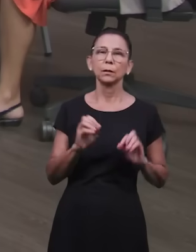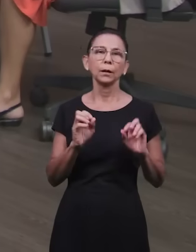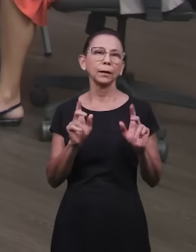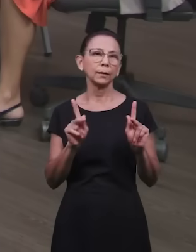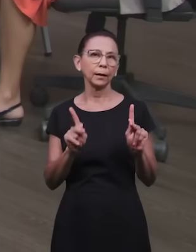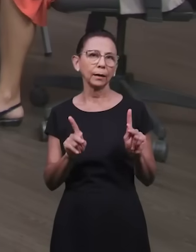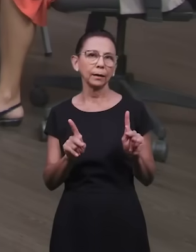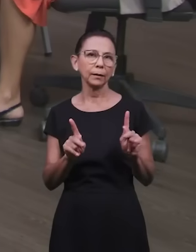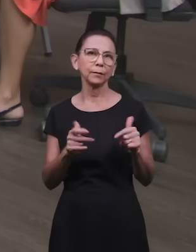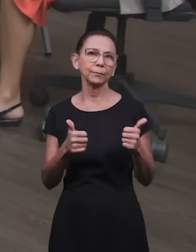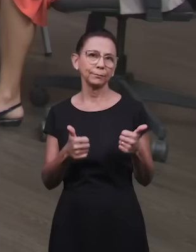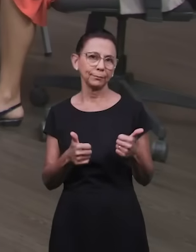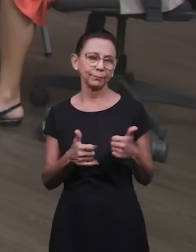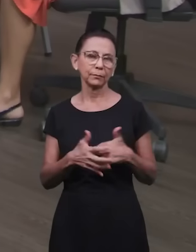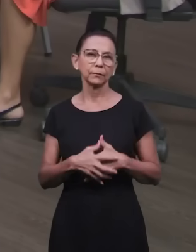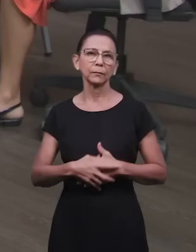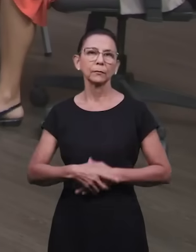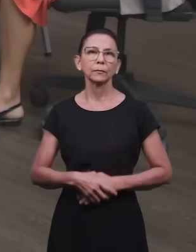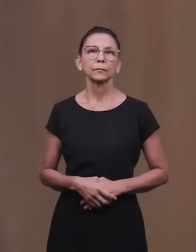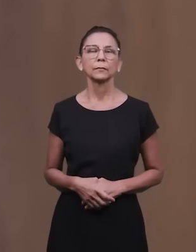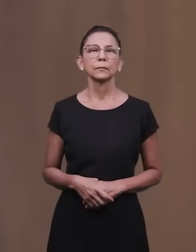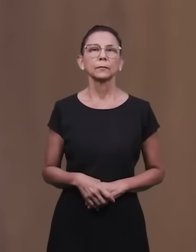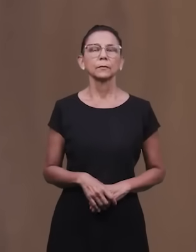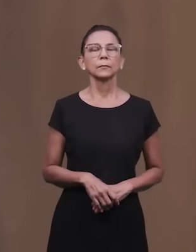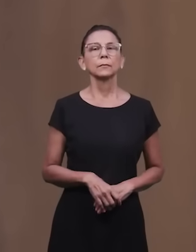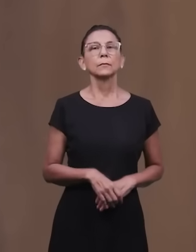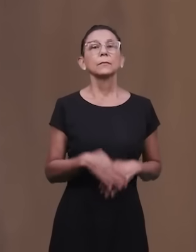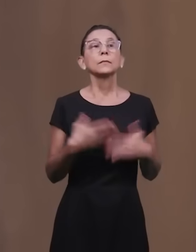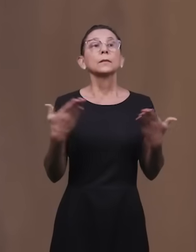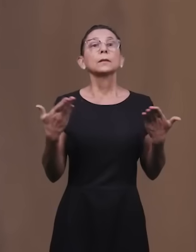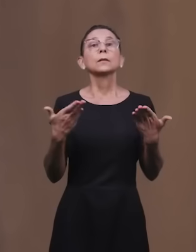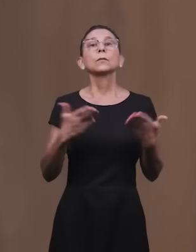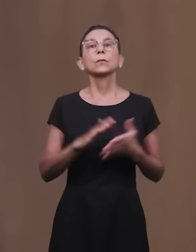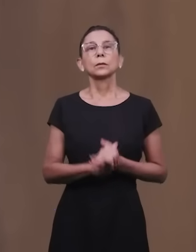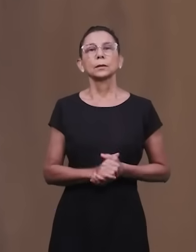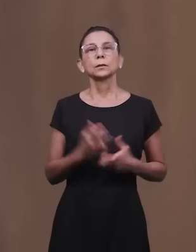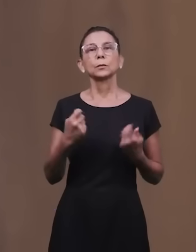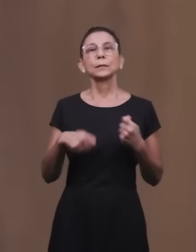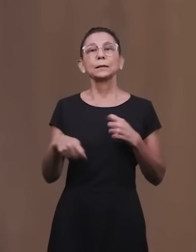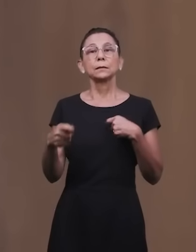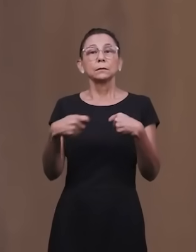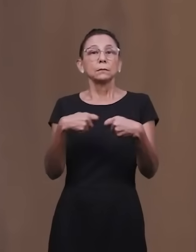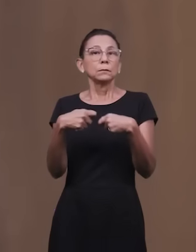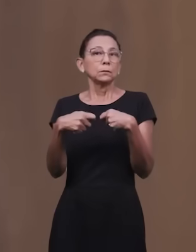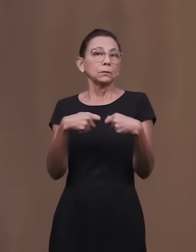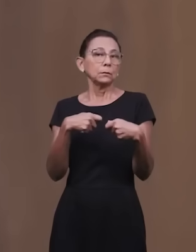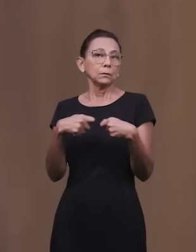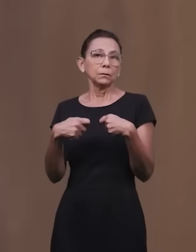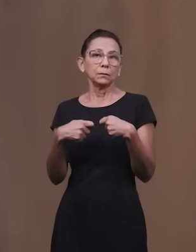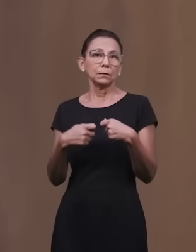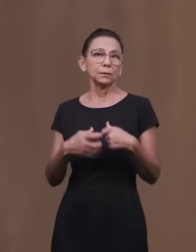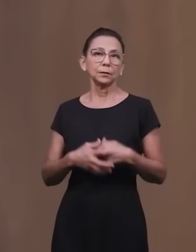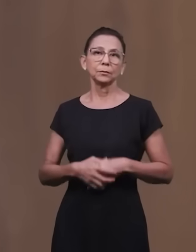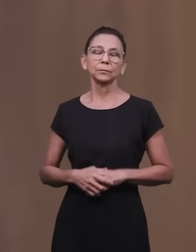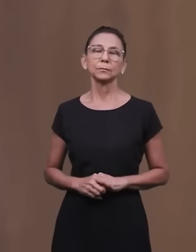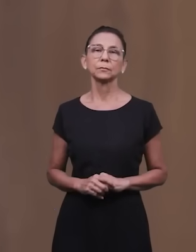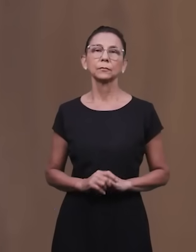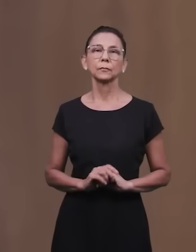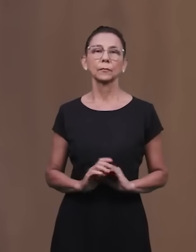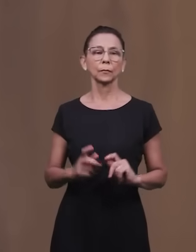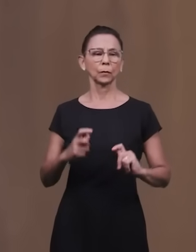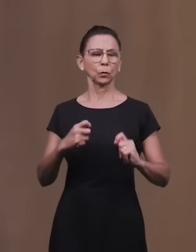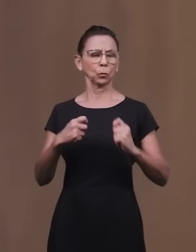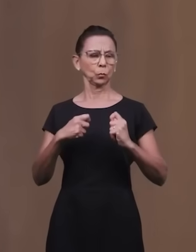perda. Ok? E vai ser assim. Diante disso, o que eu preciso? Autocontrole.